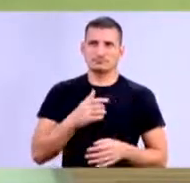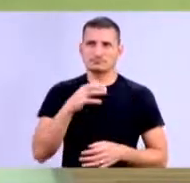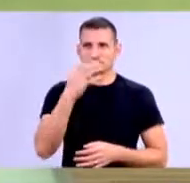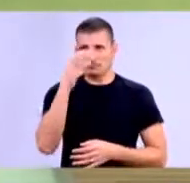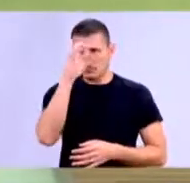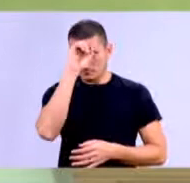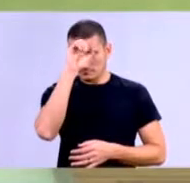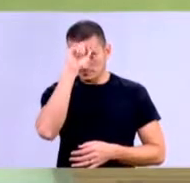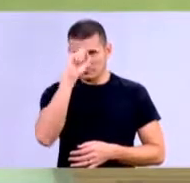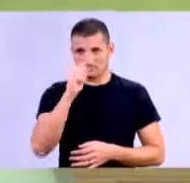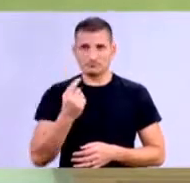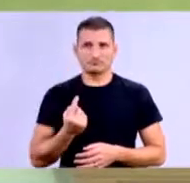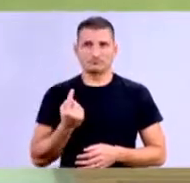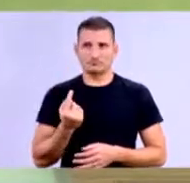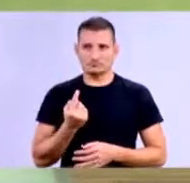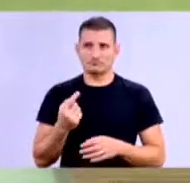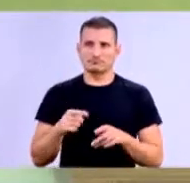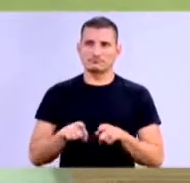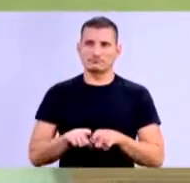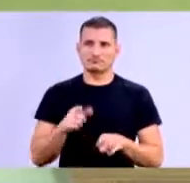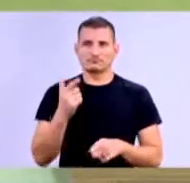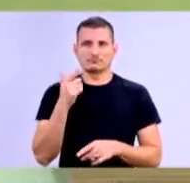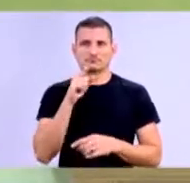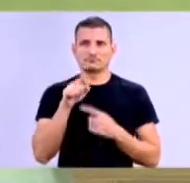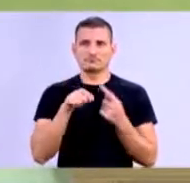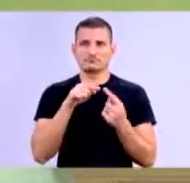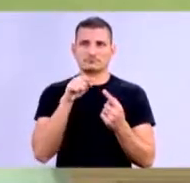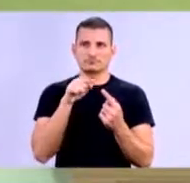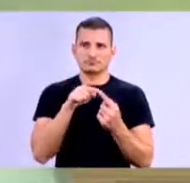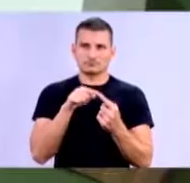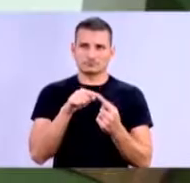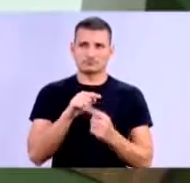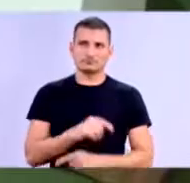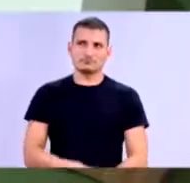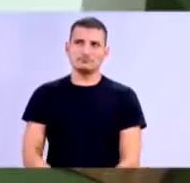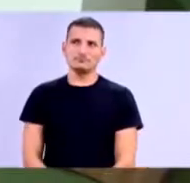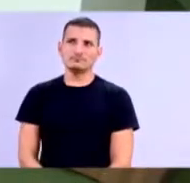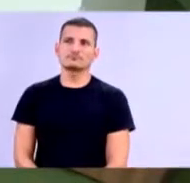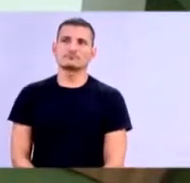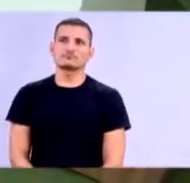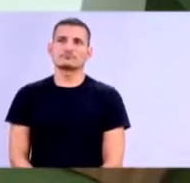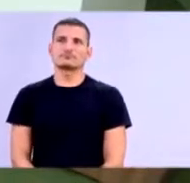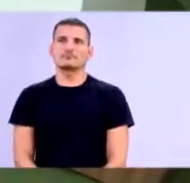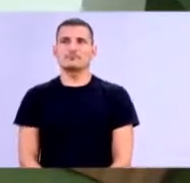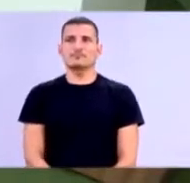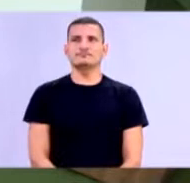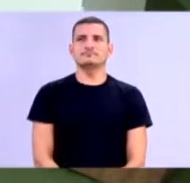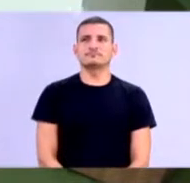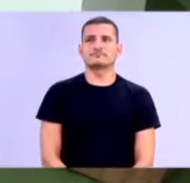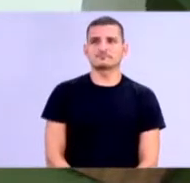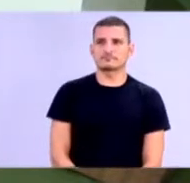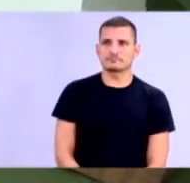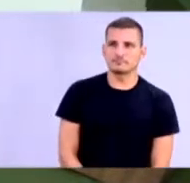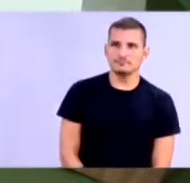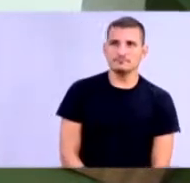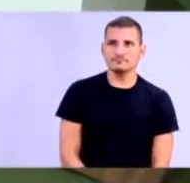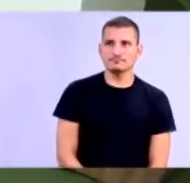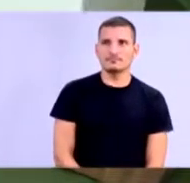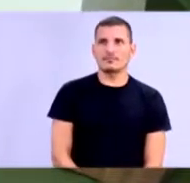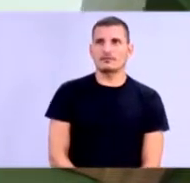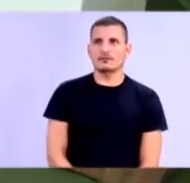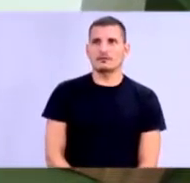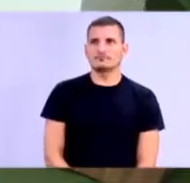chegar a um objetivo. Nossa, Veja que legal. resposta bem elaborada, né, que nós tivemos aí. Completa. Nós tivemos também